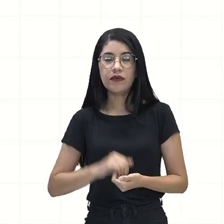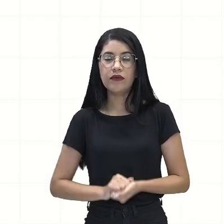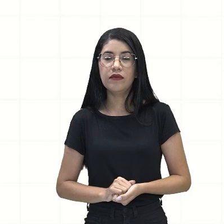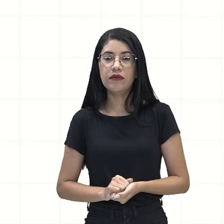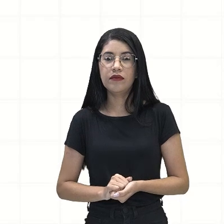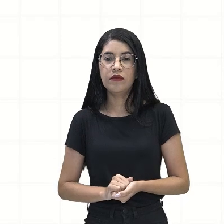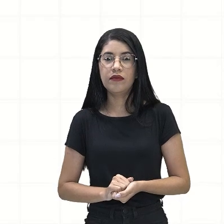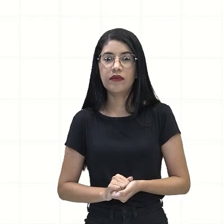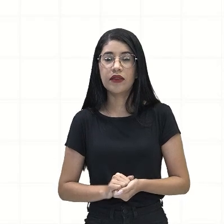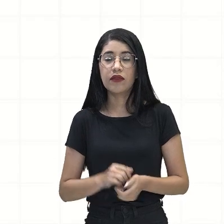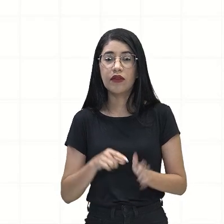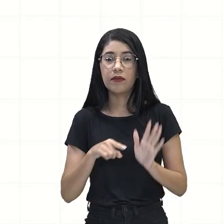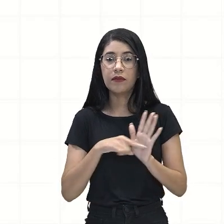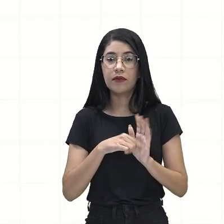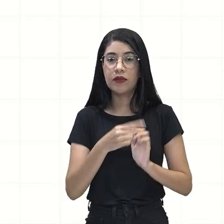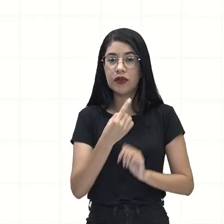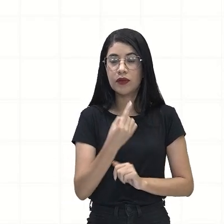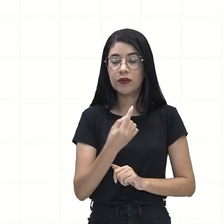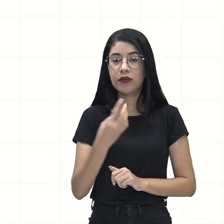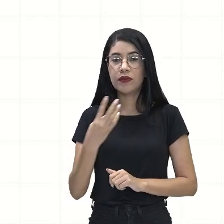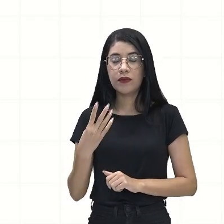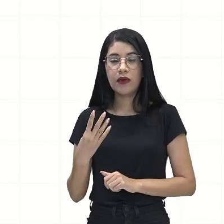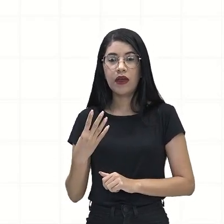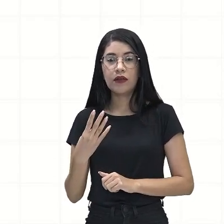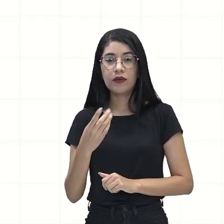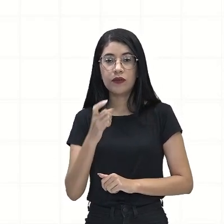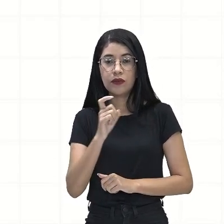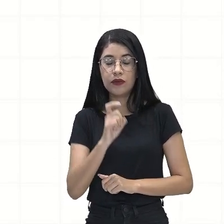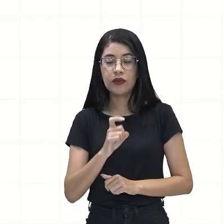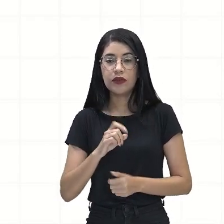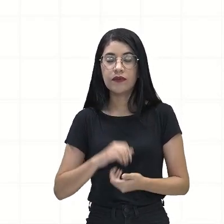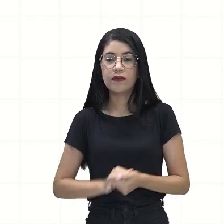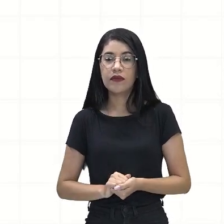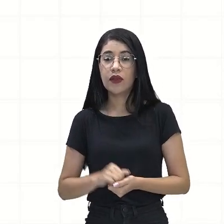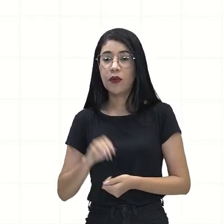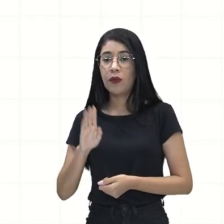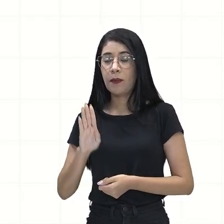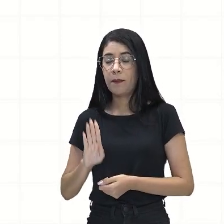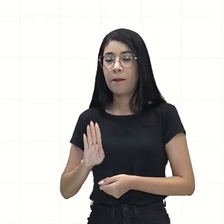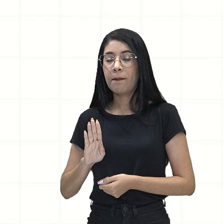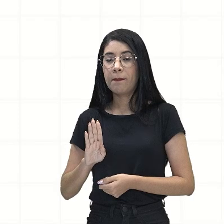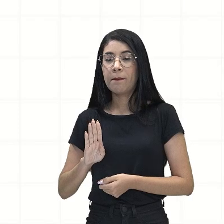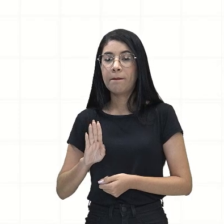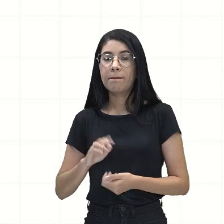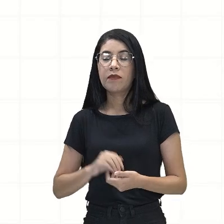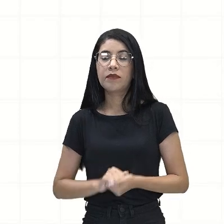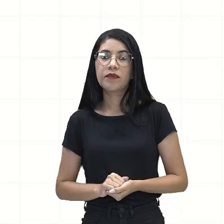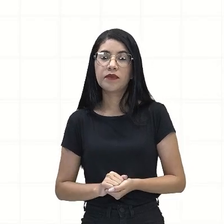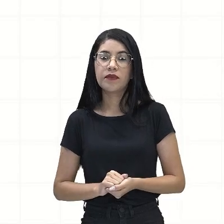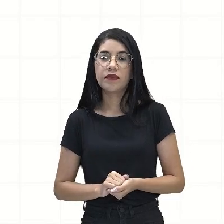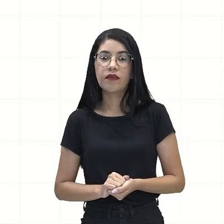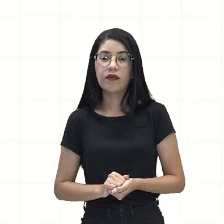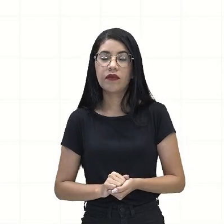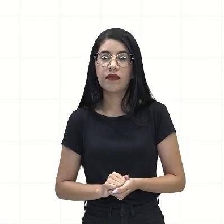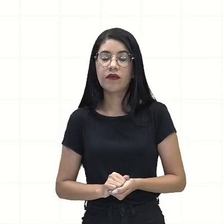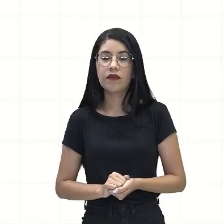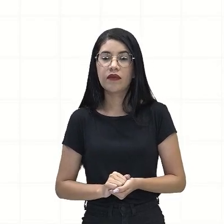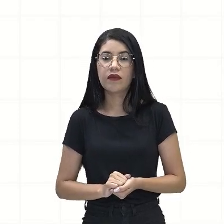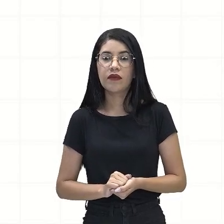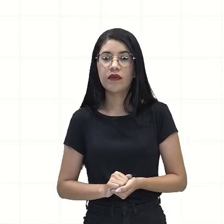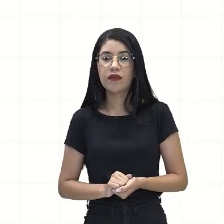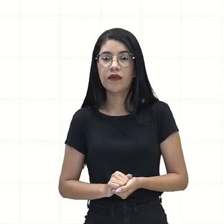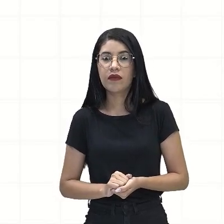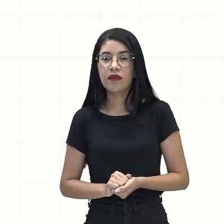Então, menos 1 e 4. E o ponto B? O ponto B está bem aqui, ó. Eu ligo ele no x